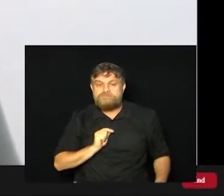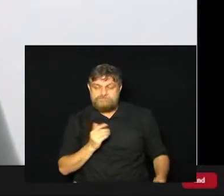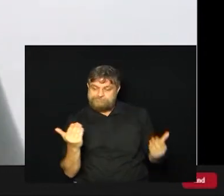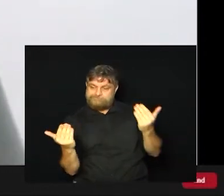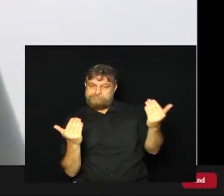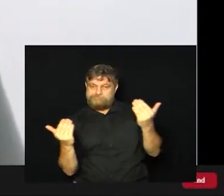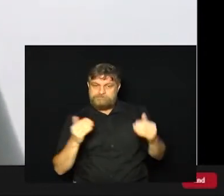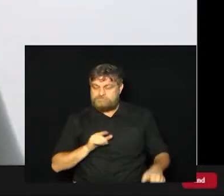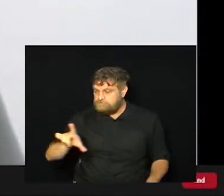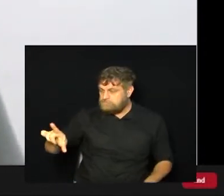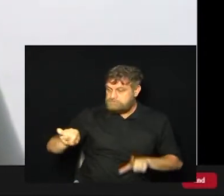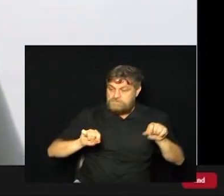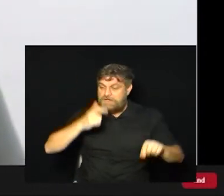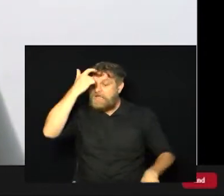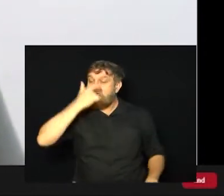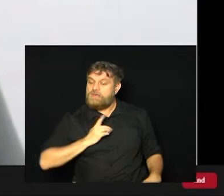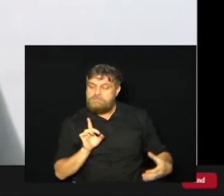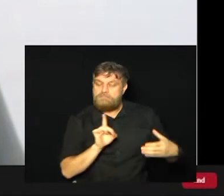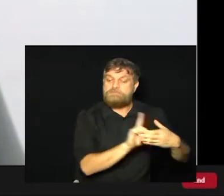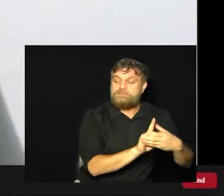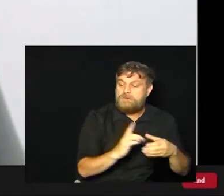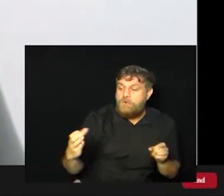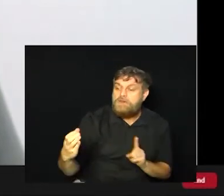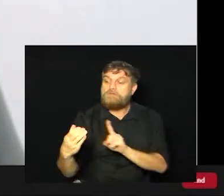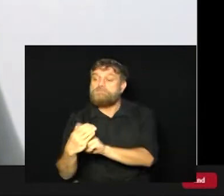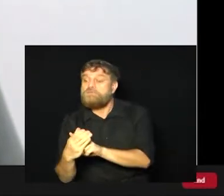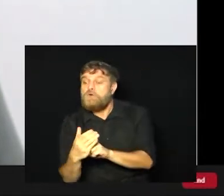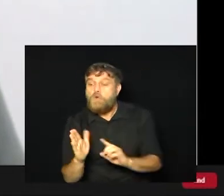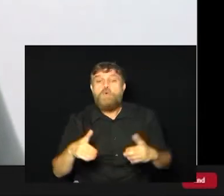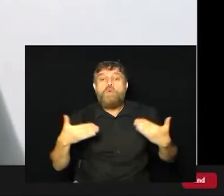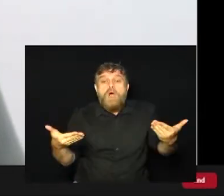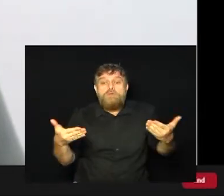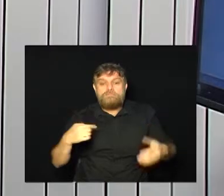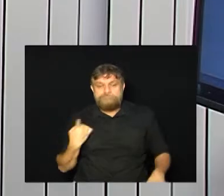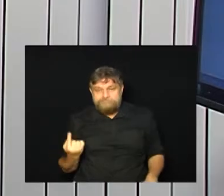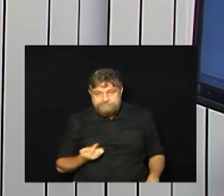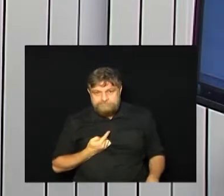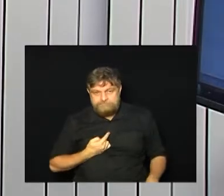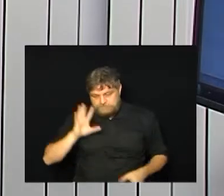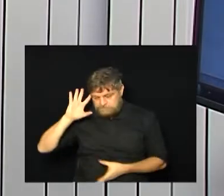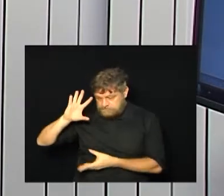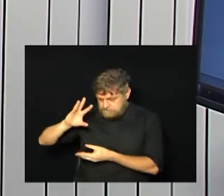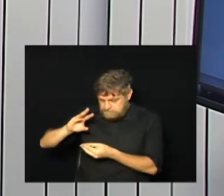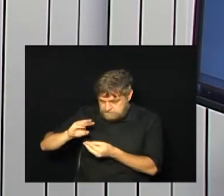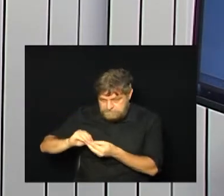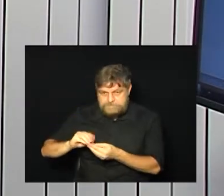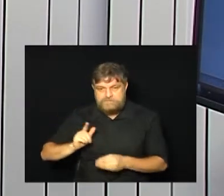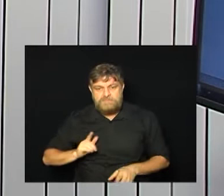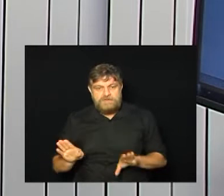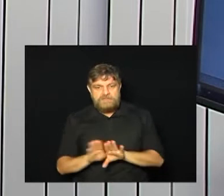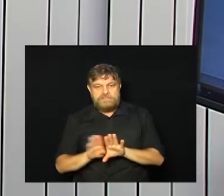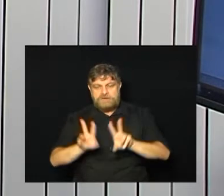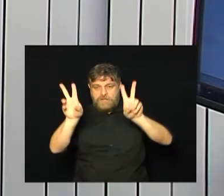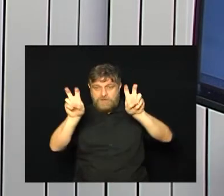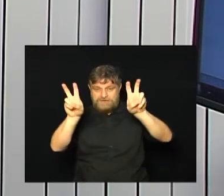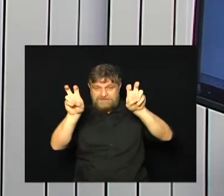fazer uma escolha sábia de que grupo a gente quer fazer parte. Rebeca, para a gente poder encerrar e fechar o nosso assunto